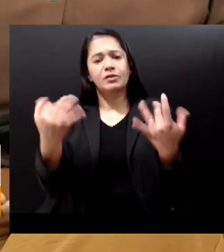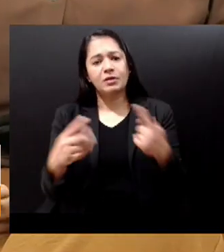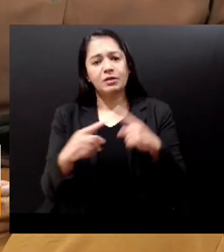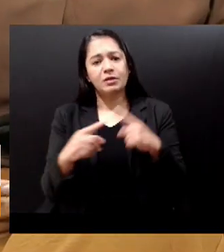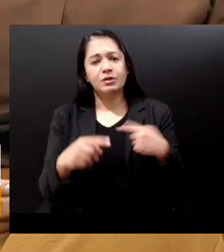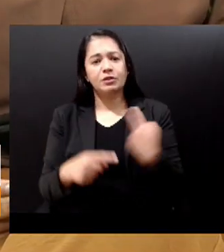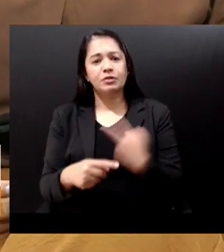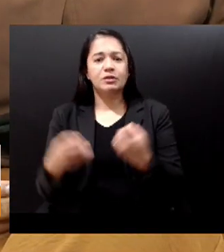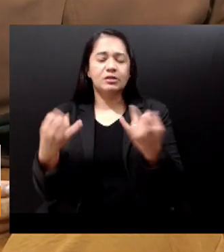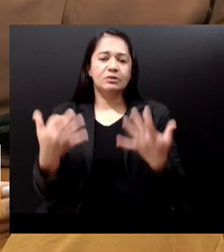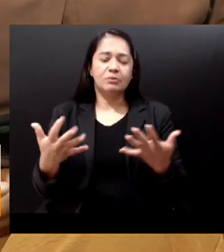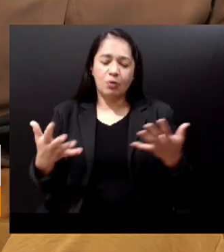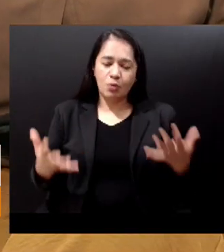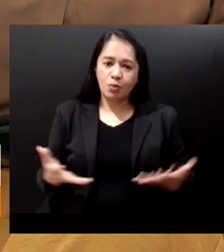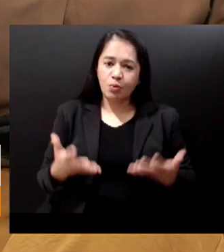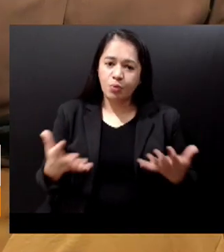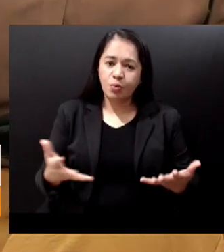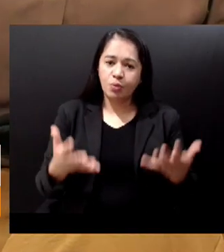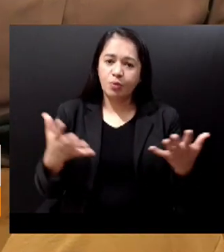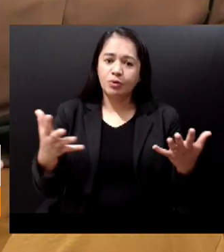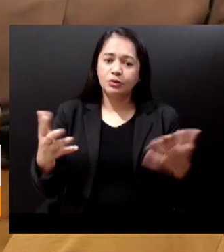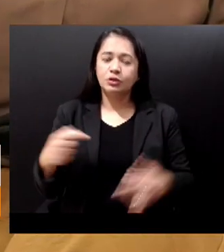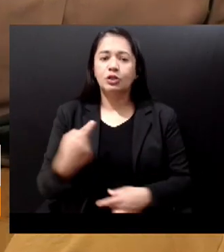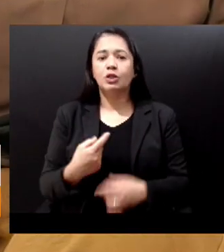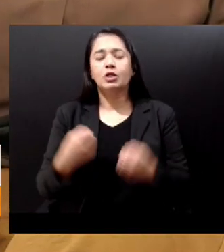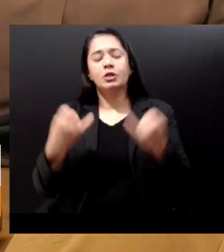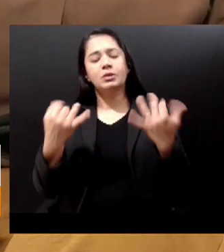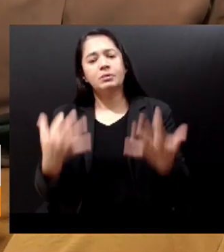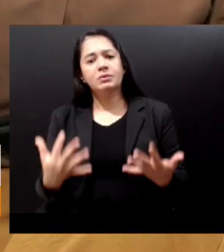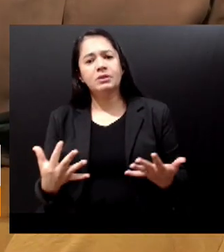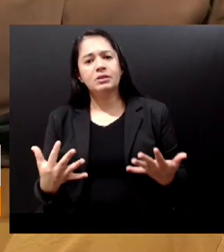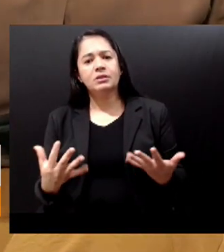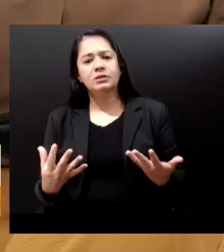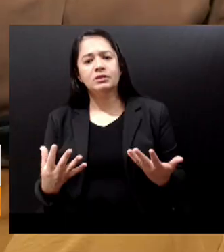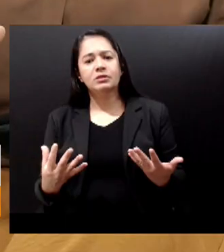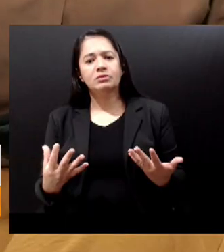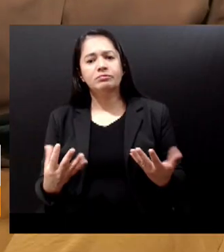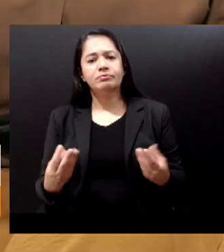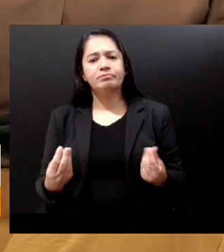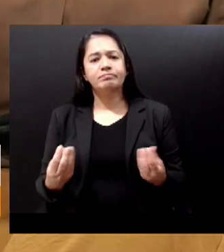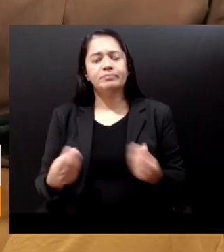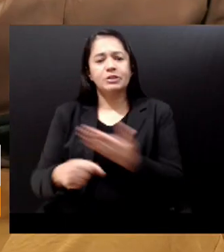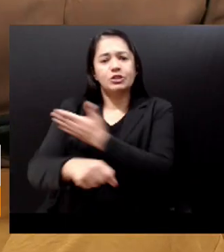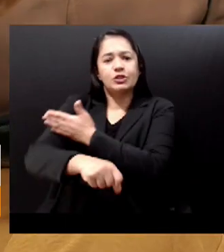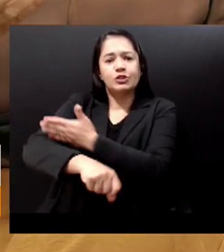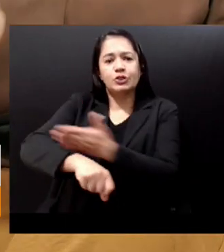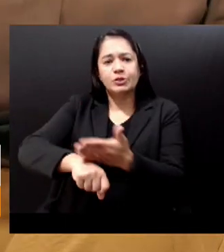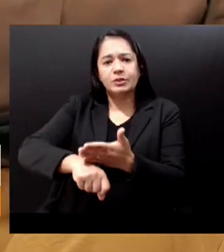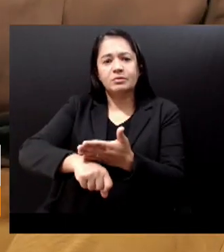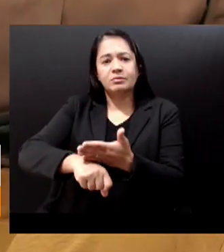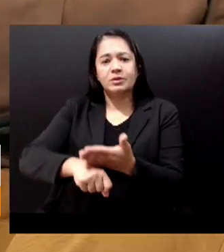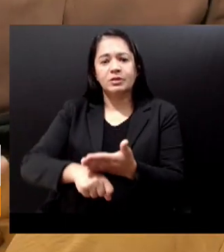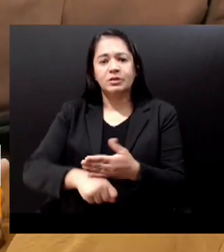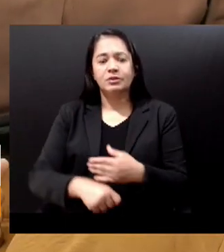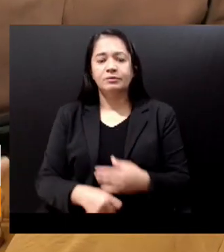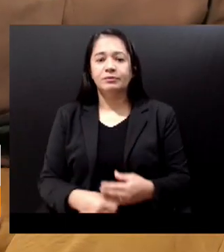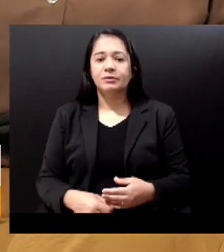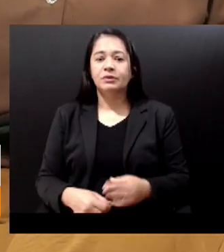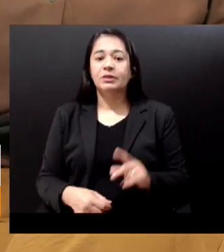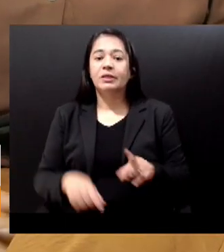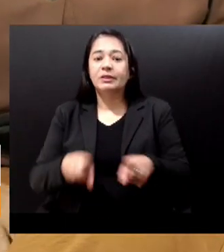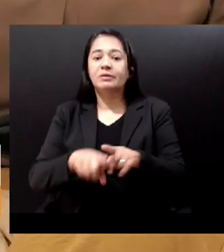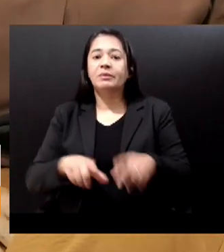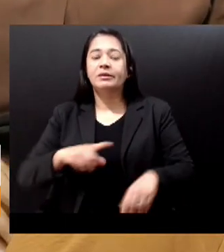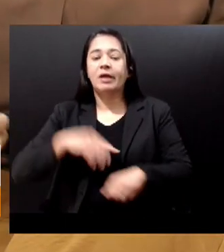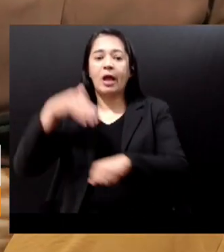gente está falando de disciplina e tal, então vem a questão da culpa. Alguém lá do outro lado está falando assim: